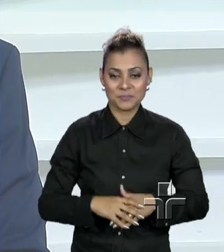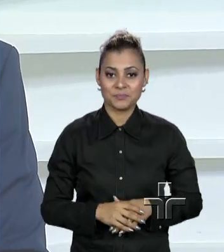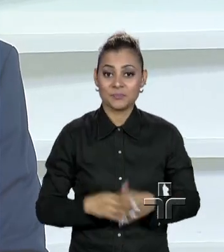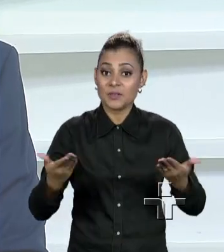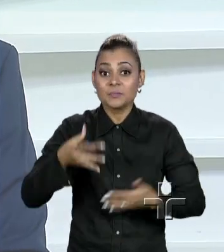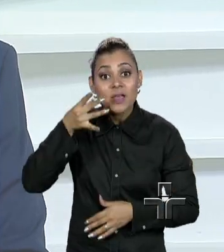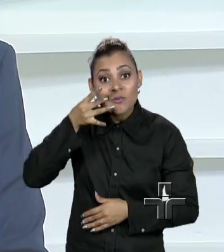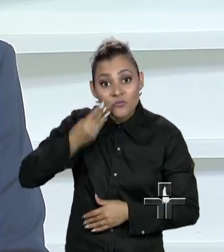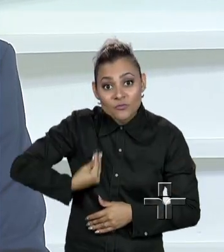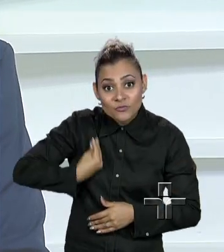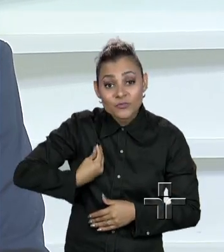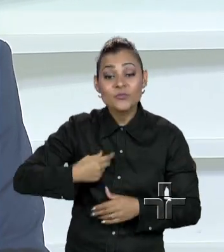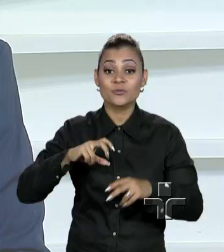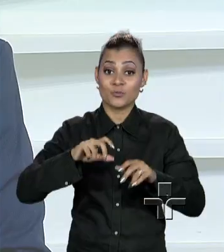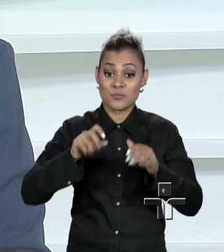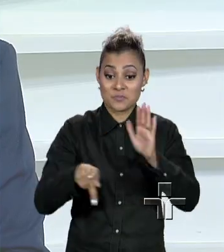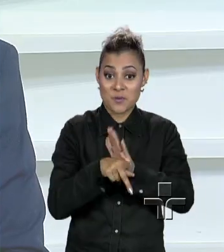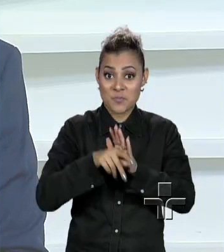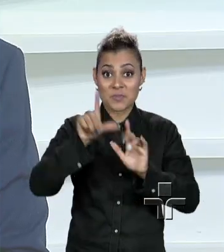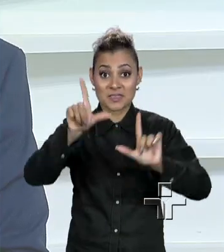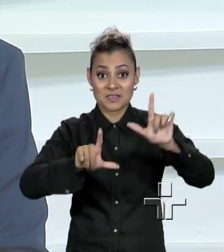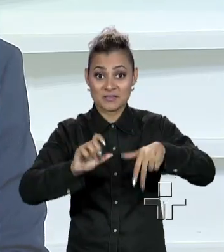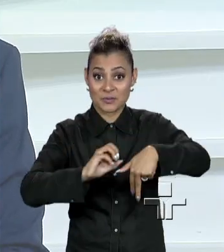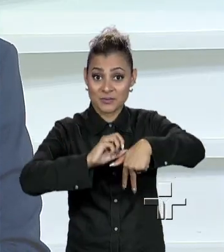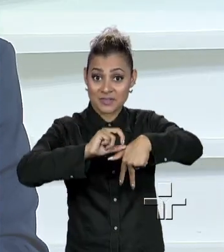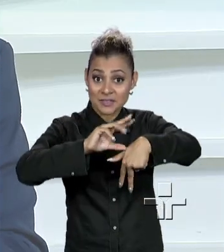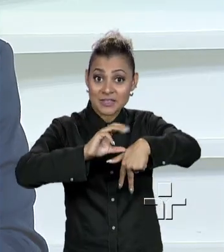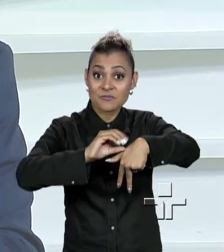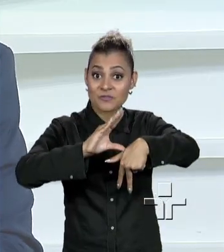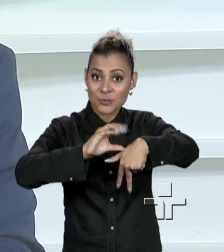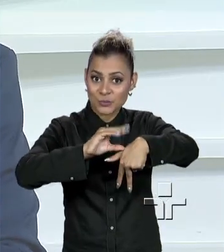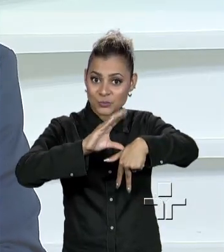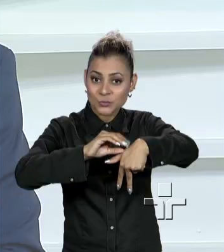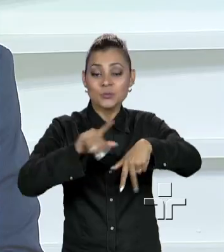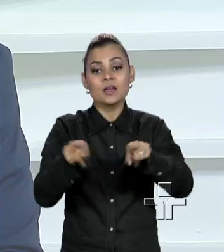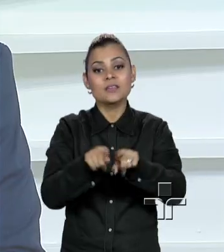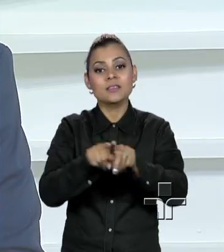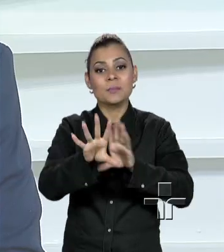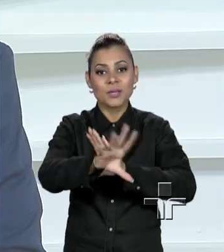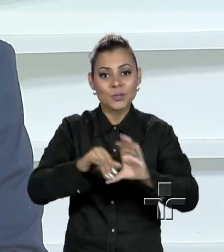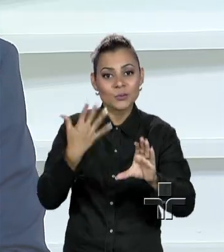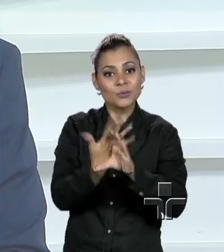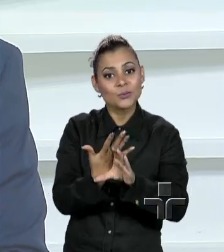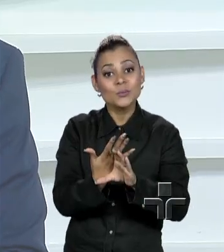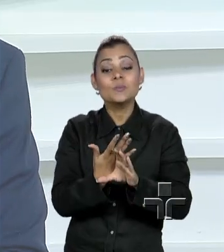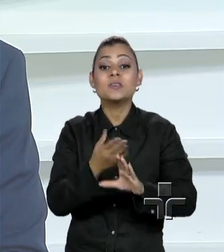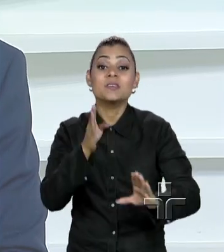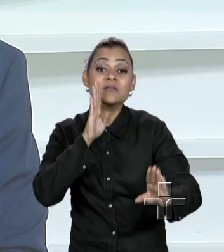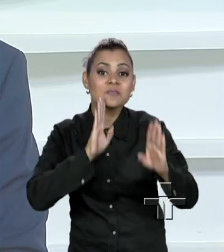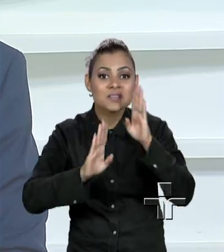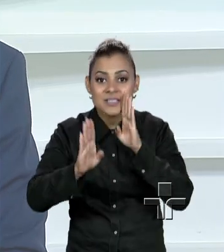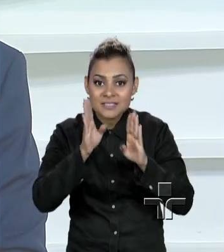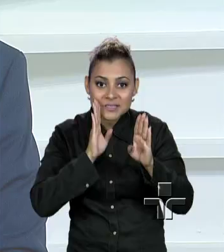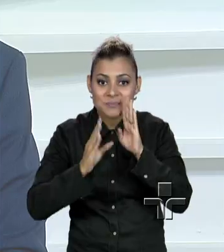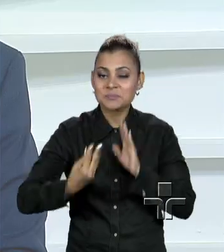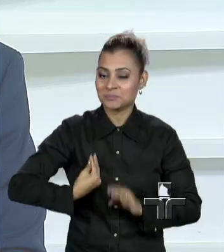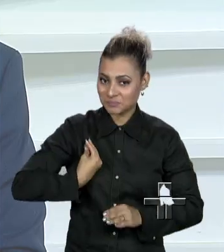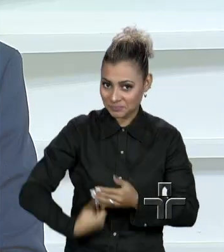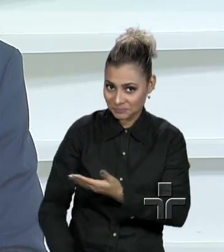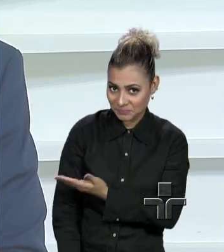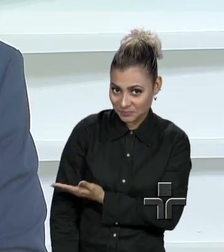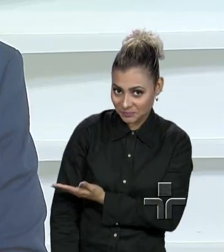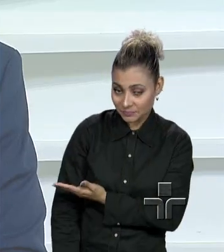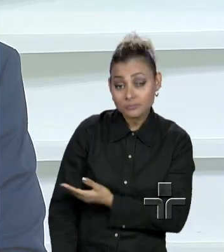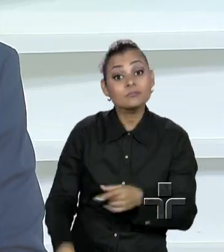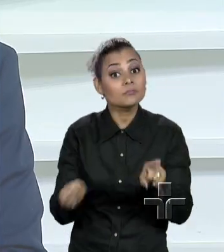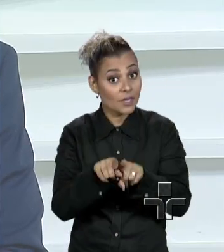em todo o país pela TV Cultura, pelas emissoras afiliadas, pelo nosso canal no YouTube e pela nossa página no Facebook,